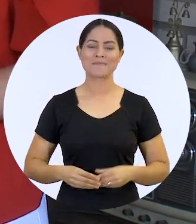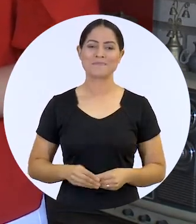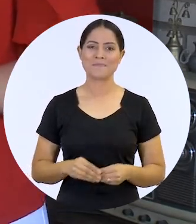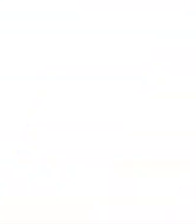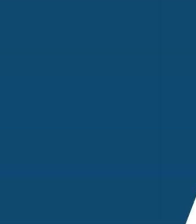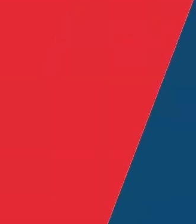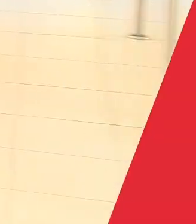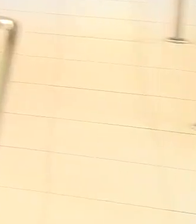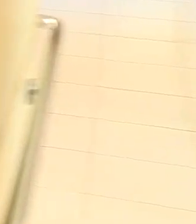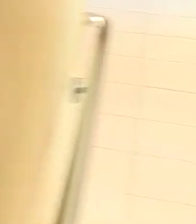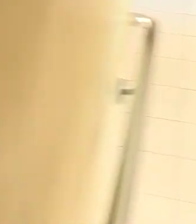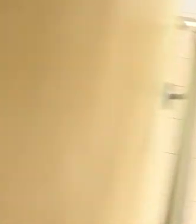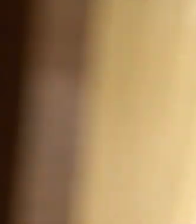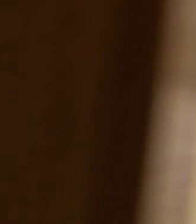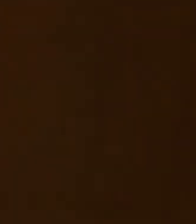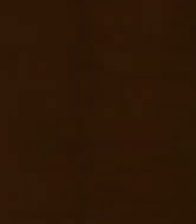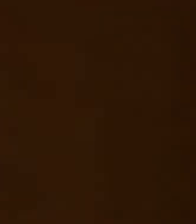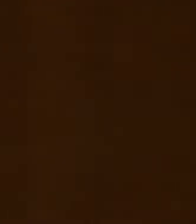lá.